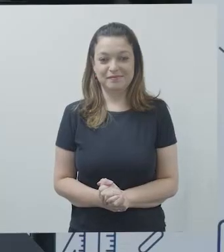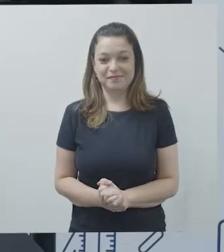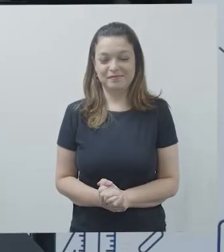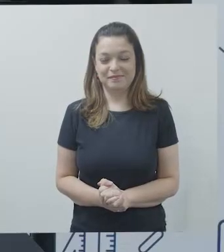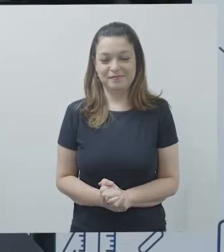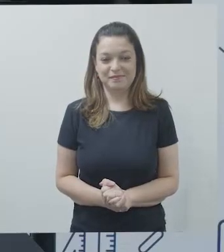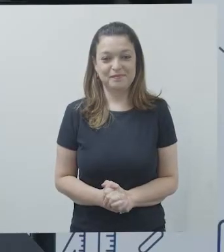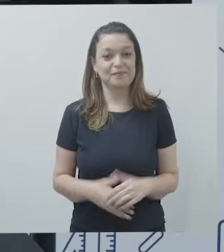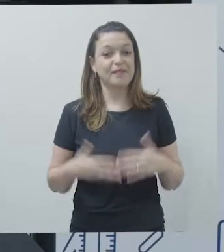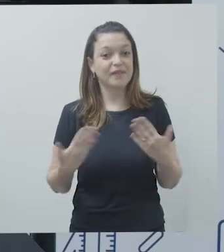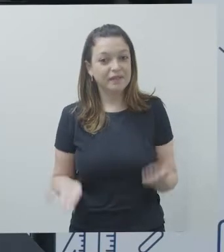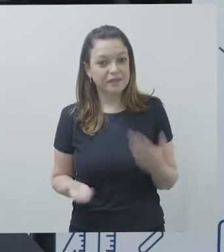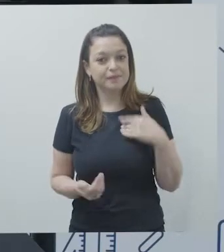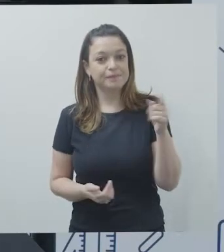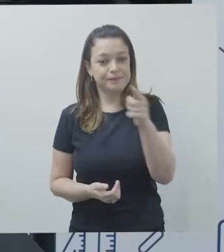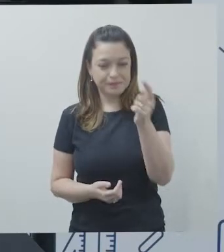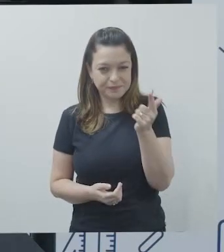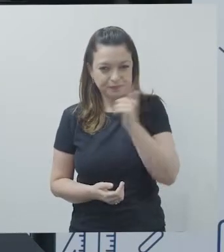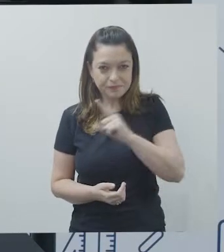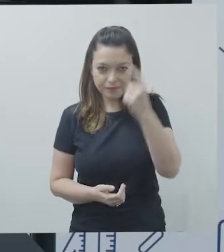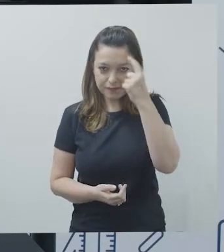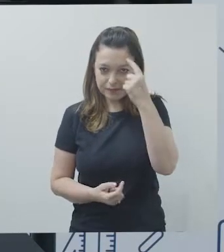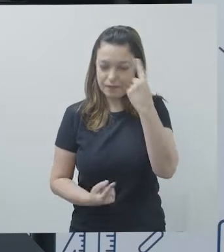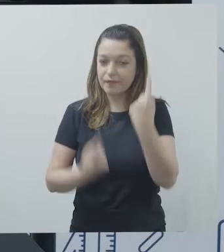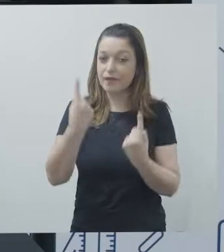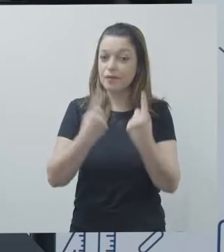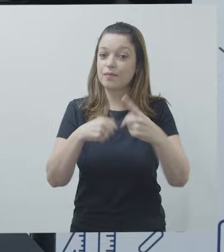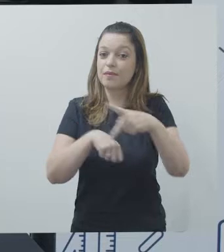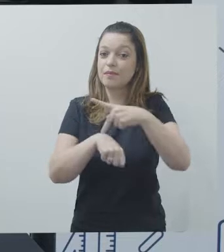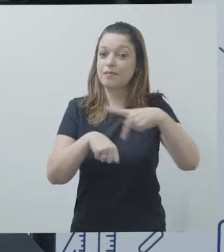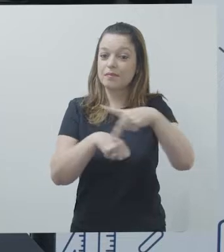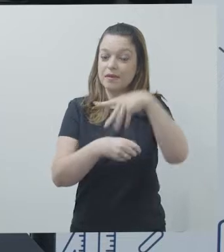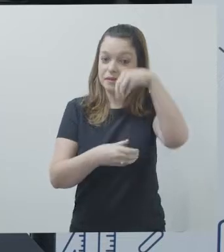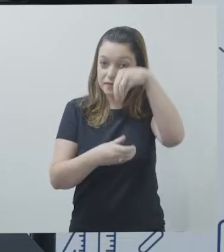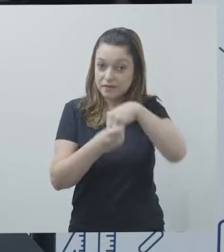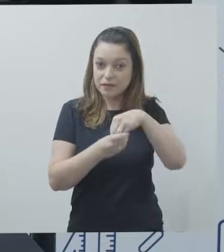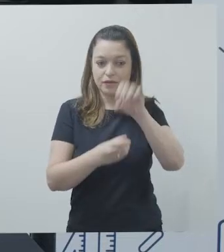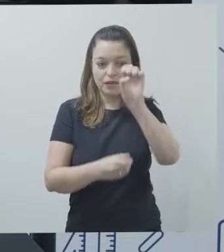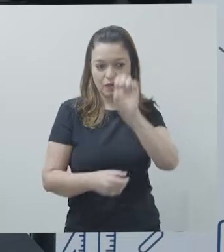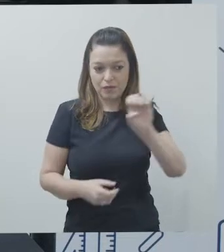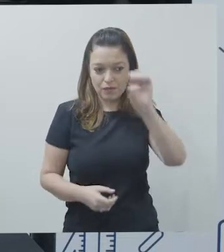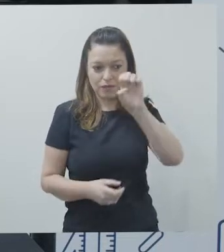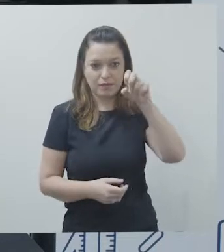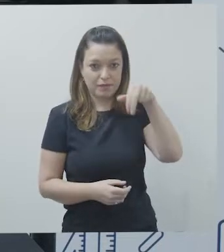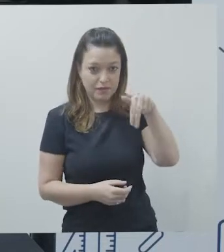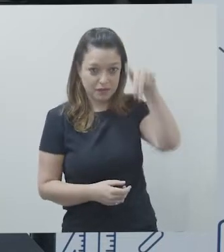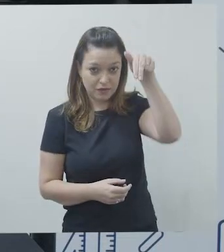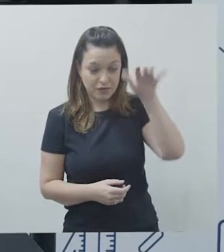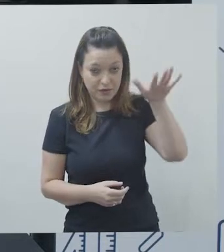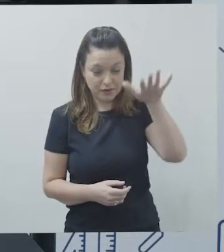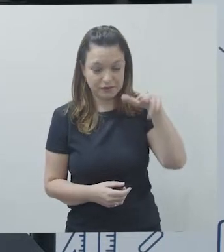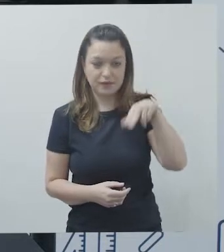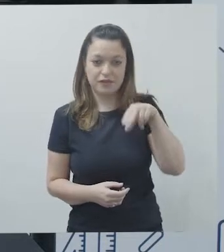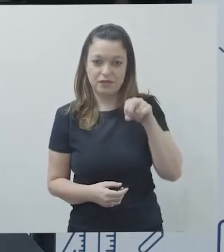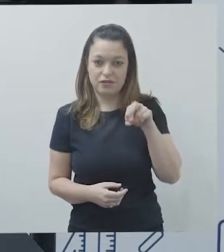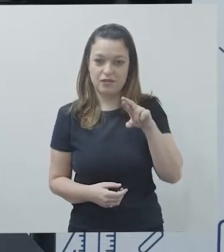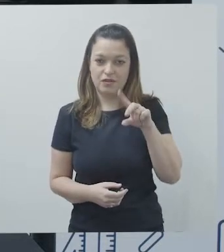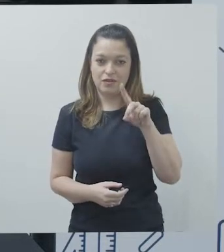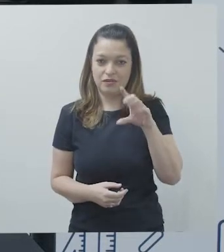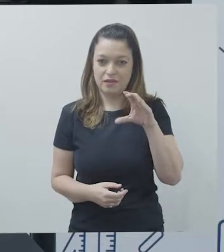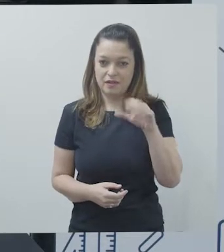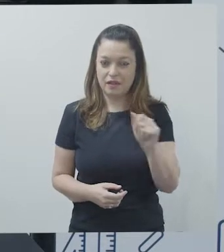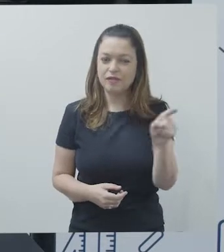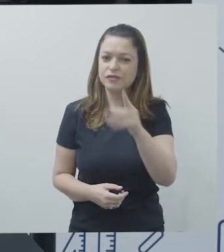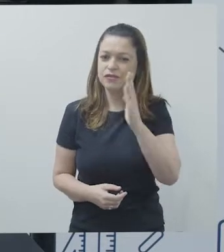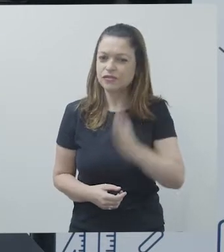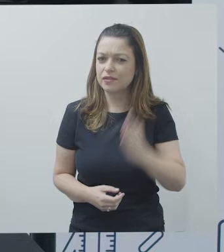Então, conseguiu pensar em quais desses países fazem parte dessa região nórdica? Será que você já sabia? Será que